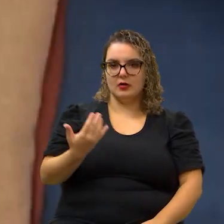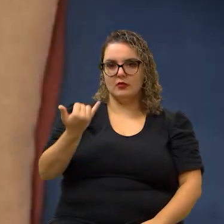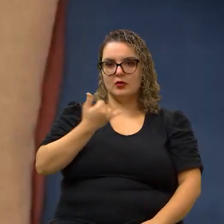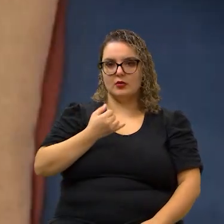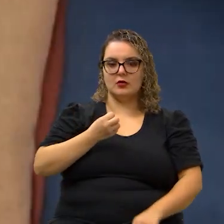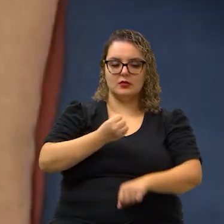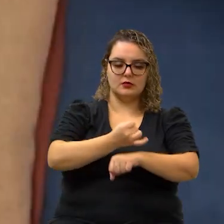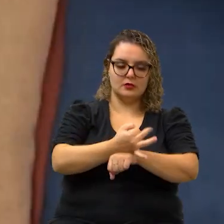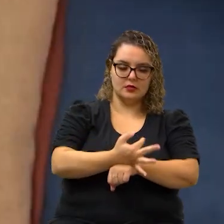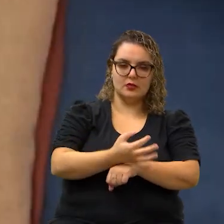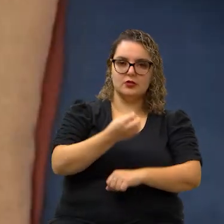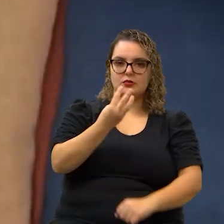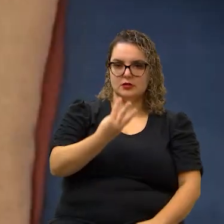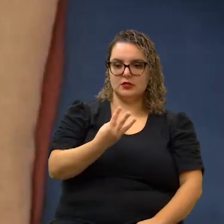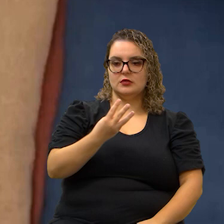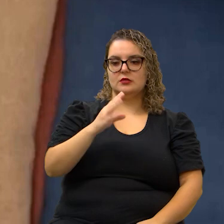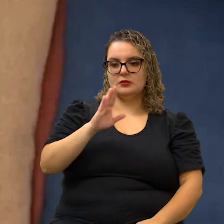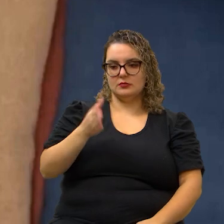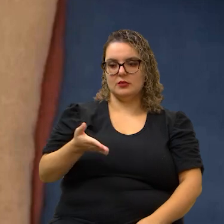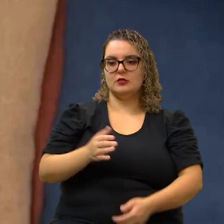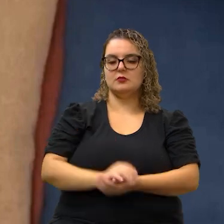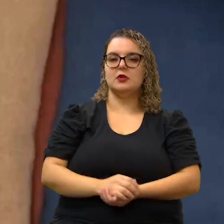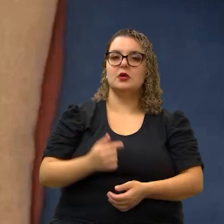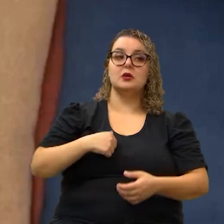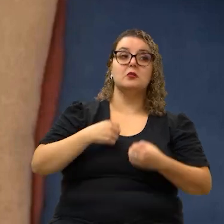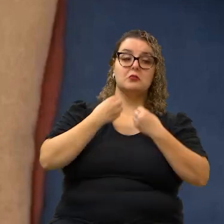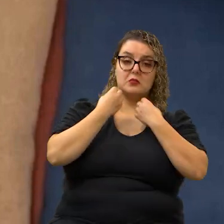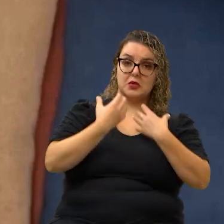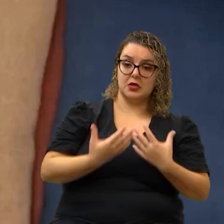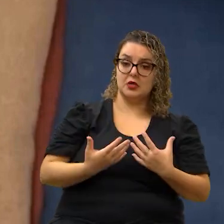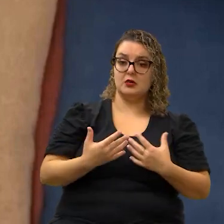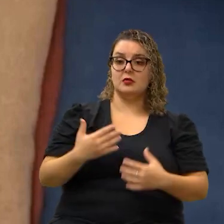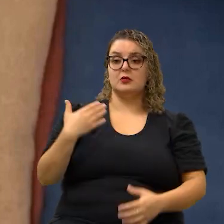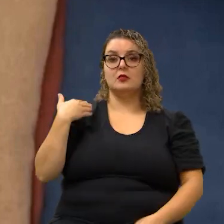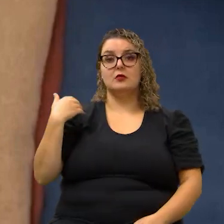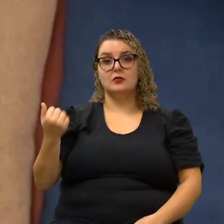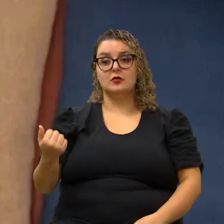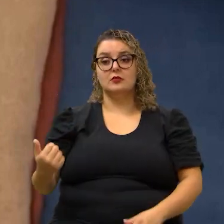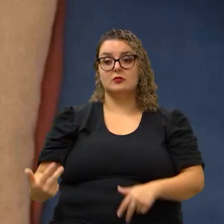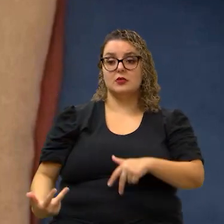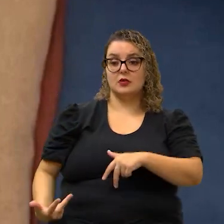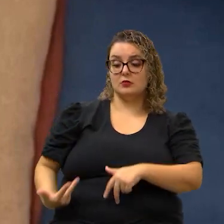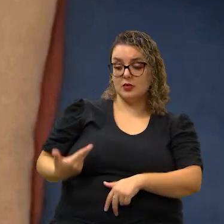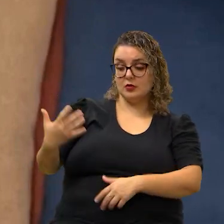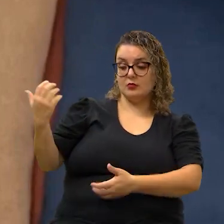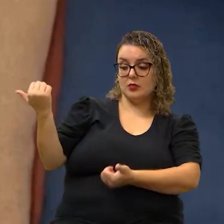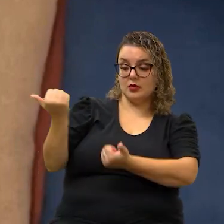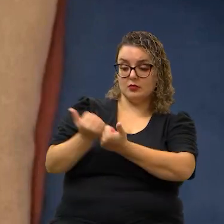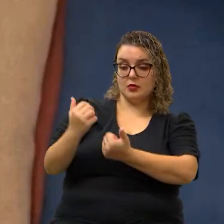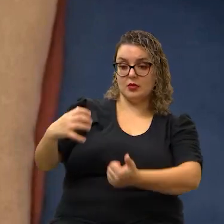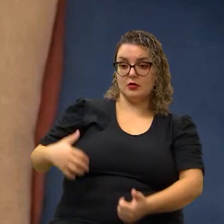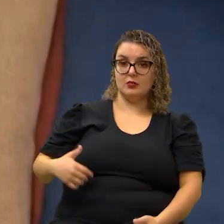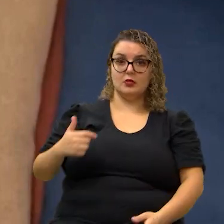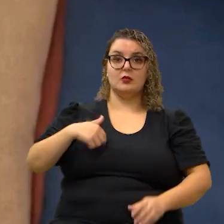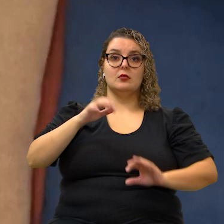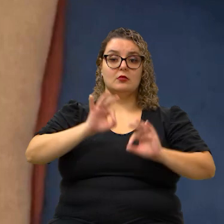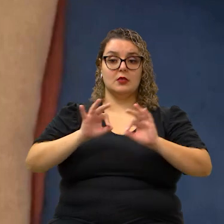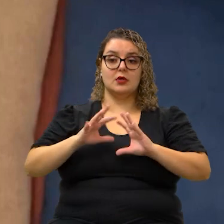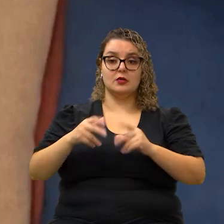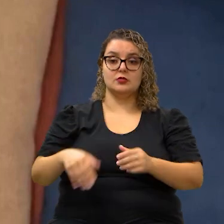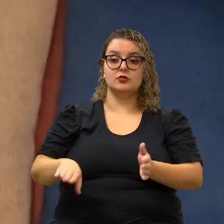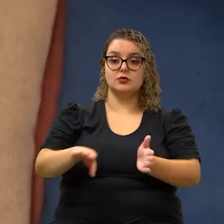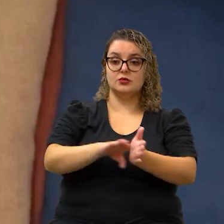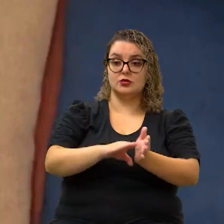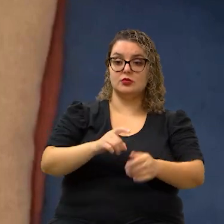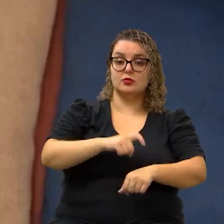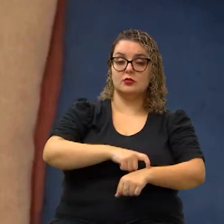bem, foi chamado para um transplante e eu fui, me preparei tudo, chegou na hora, o